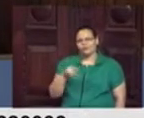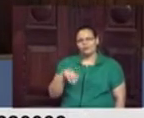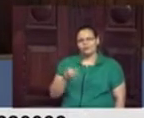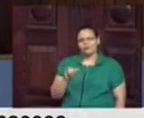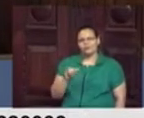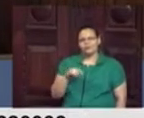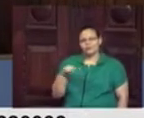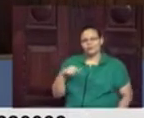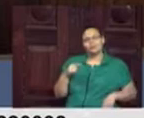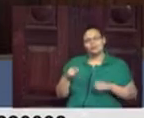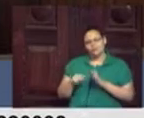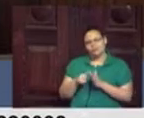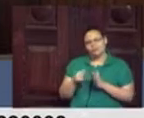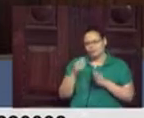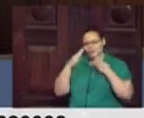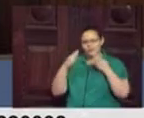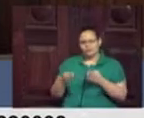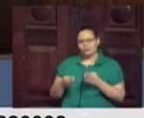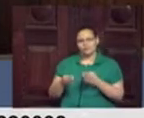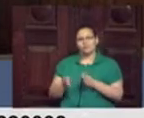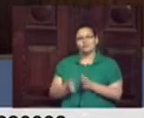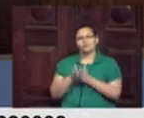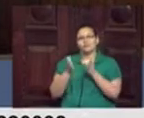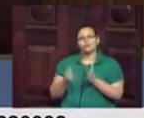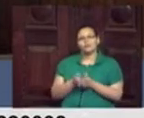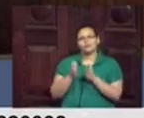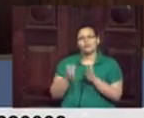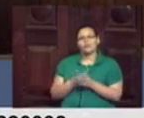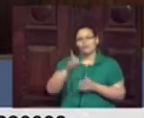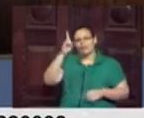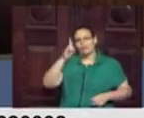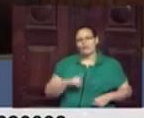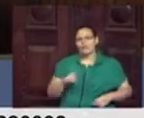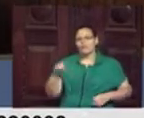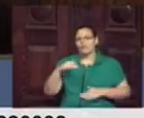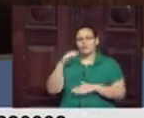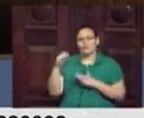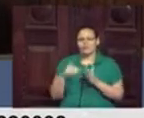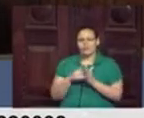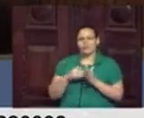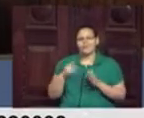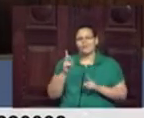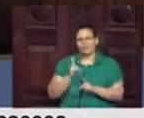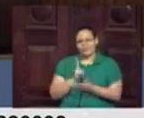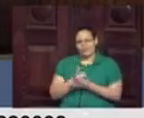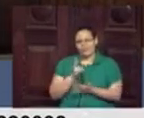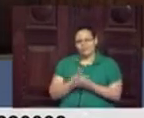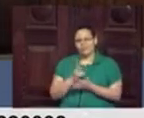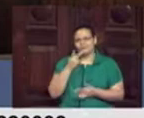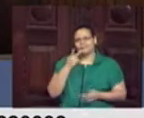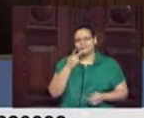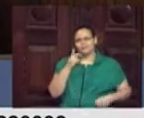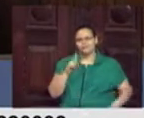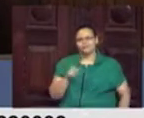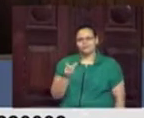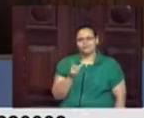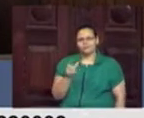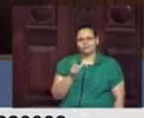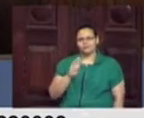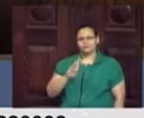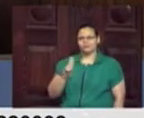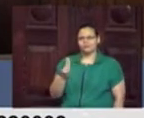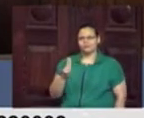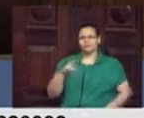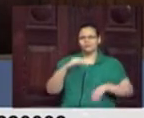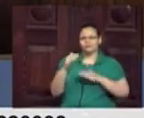tem que priorizar os mais pobres. É um direito universal. Eu quero ver esse mesmo que diz que bilhete único não pode ser